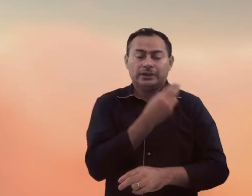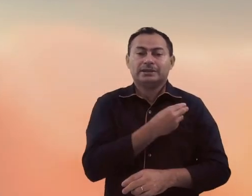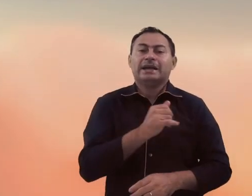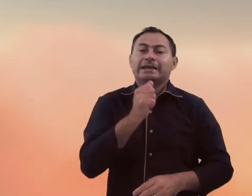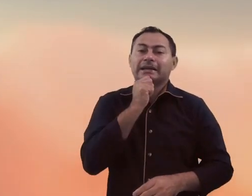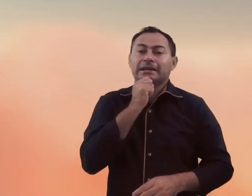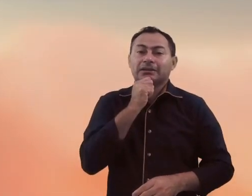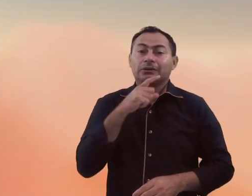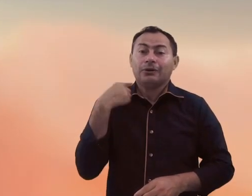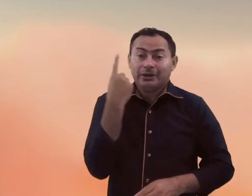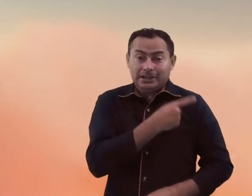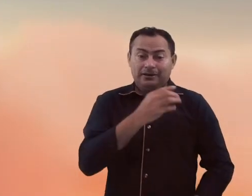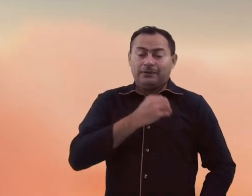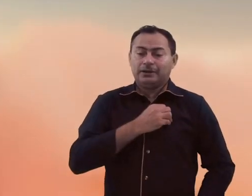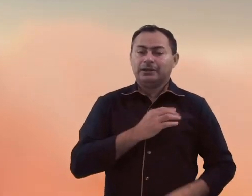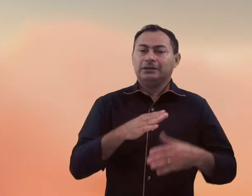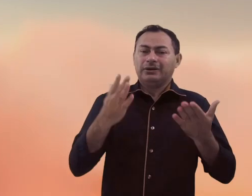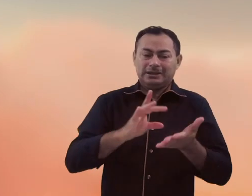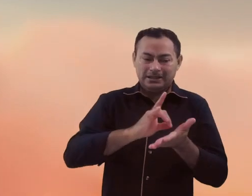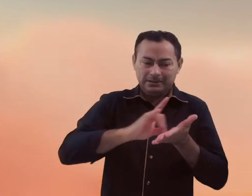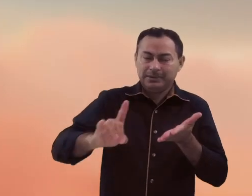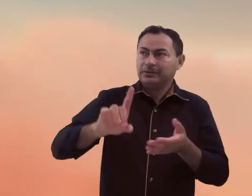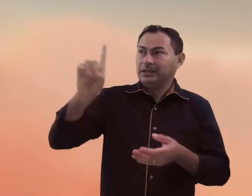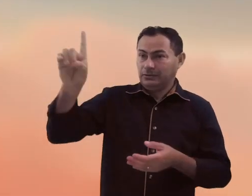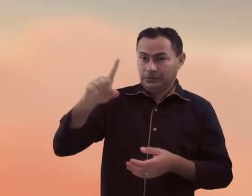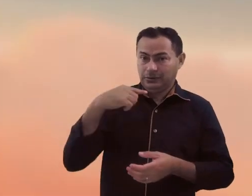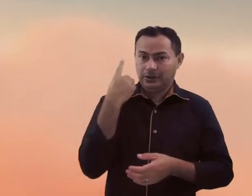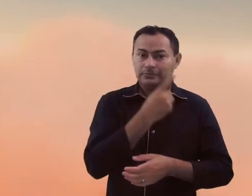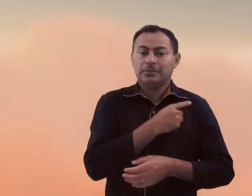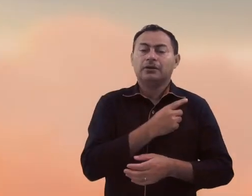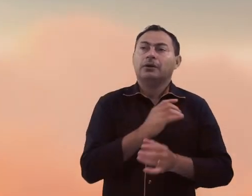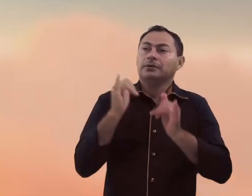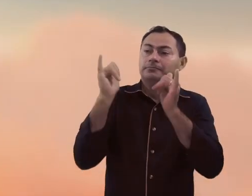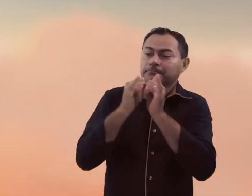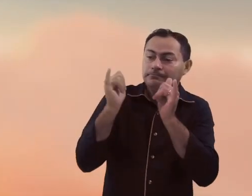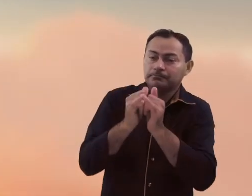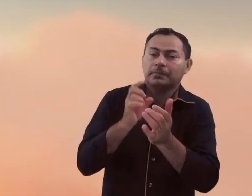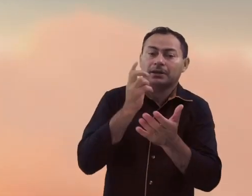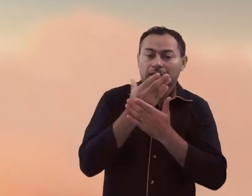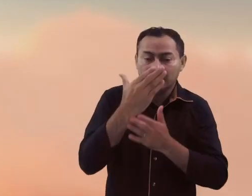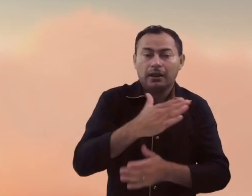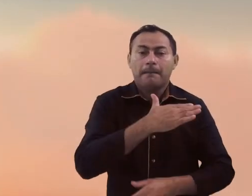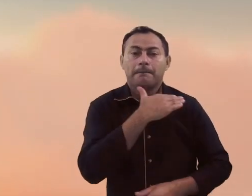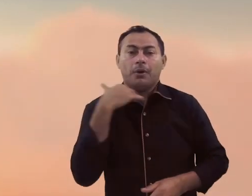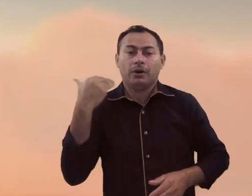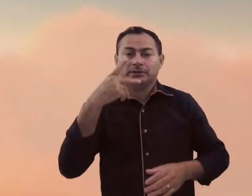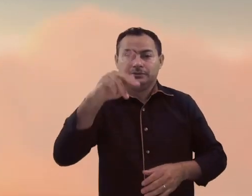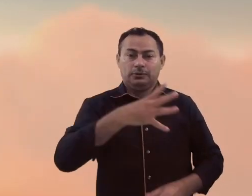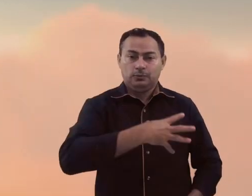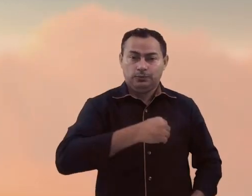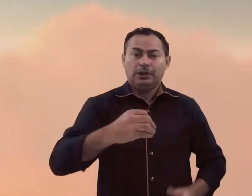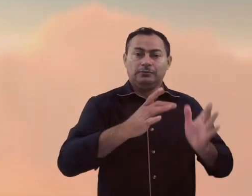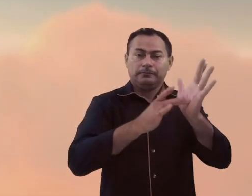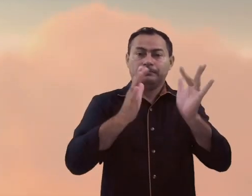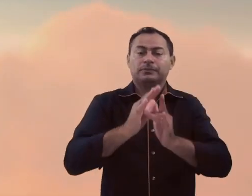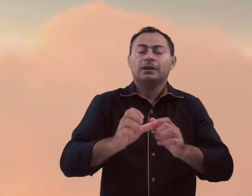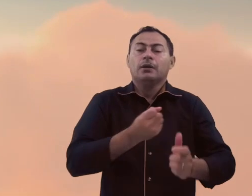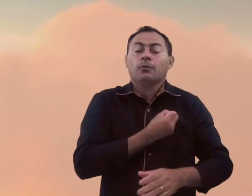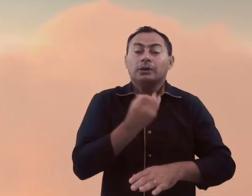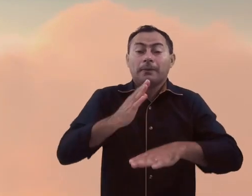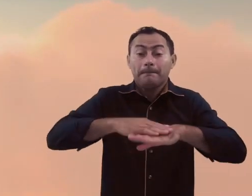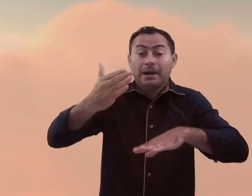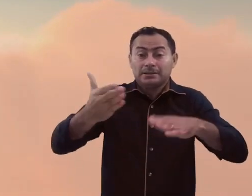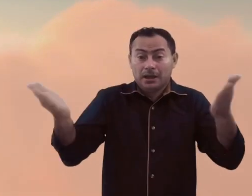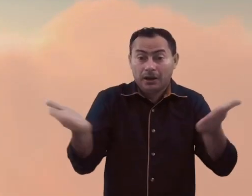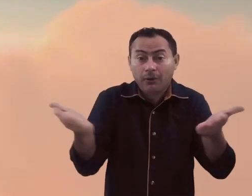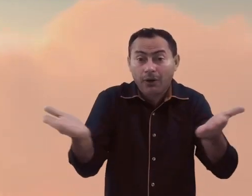éramos fracos. Se quando éramos inimigos de Deus, fomos reconciliados com Ele mediante a morte de seu Filho,